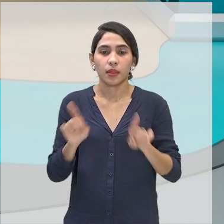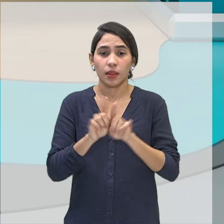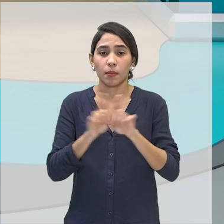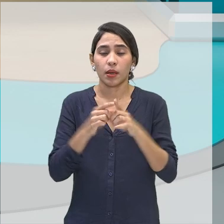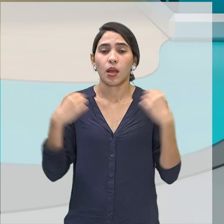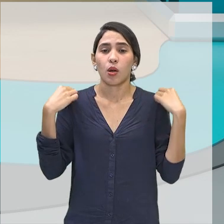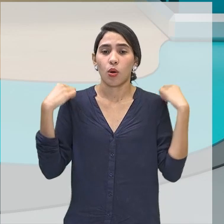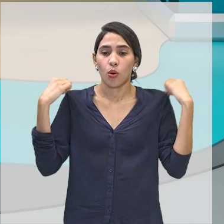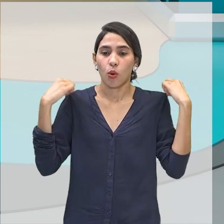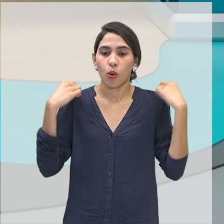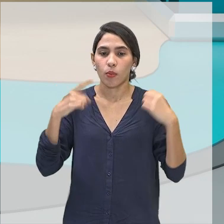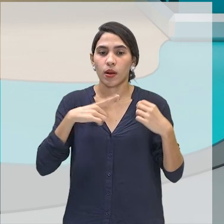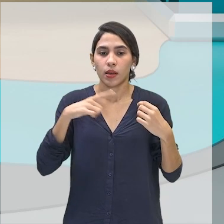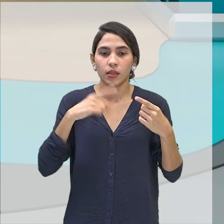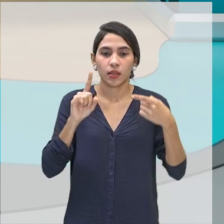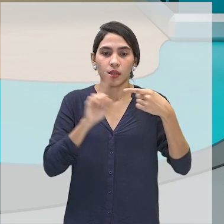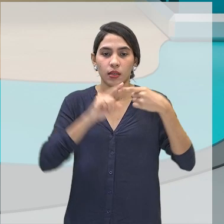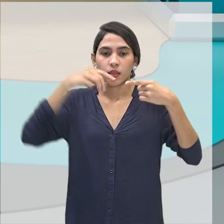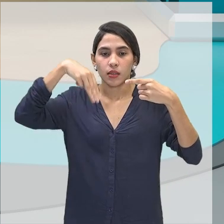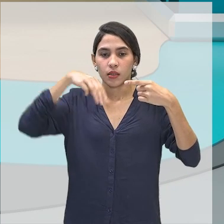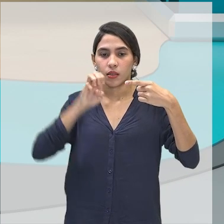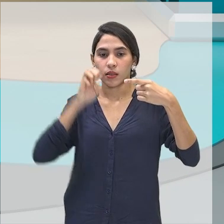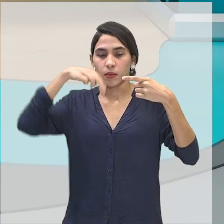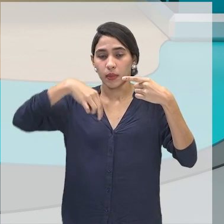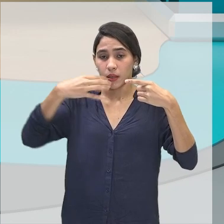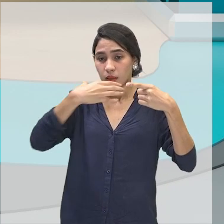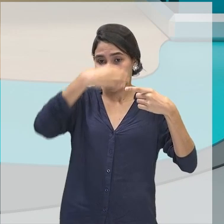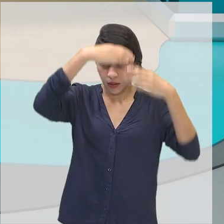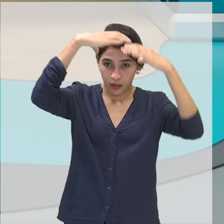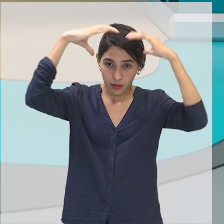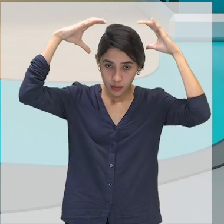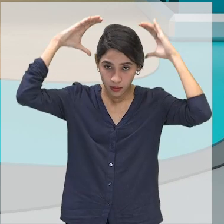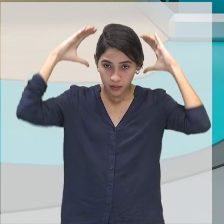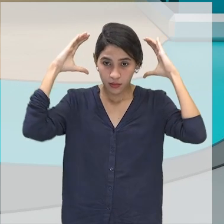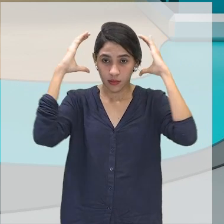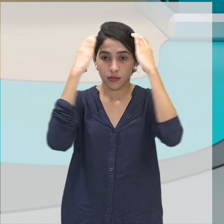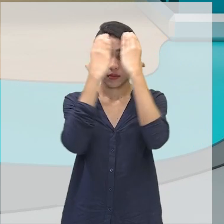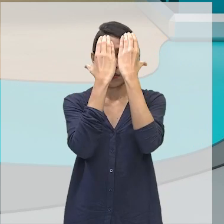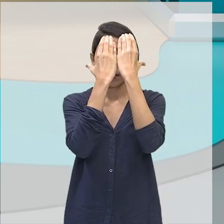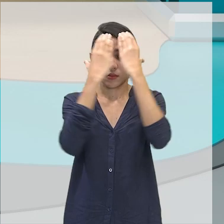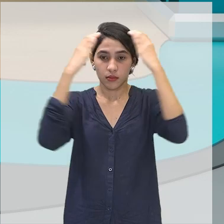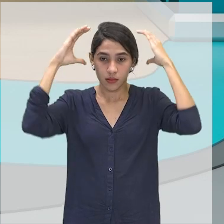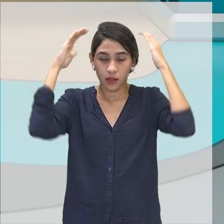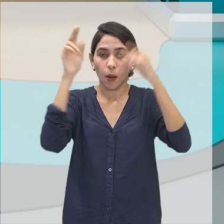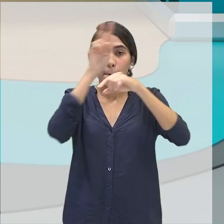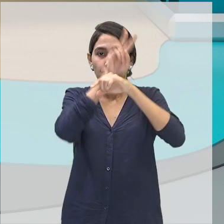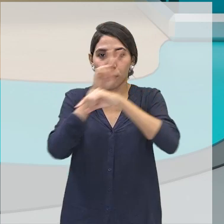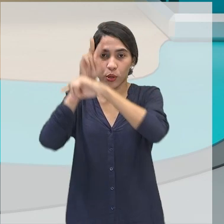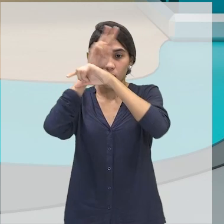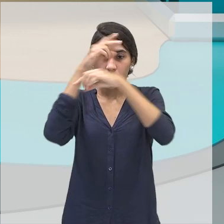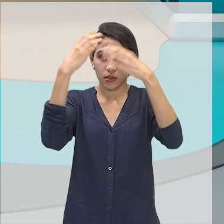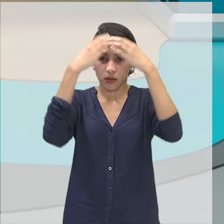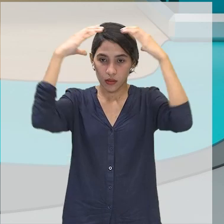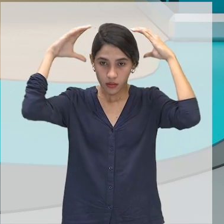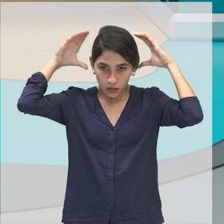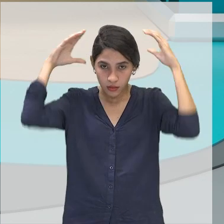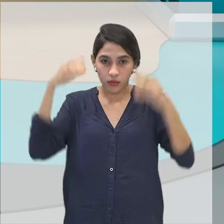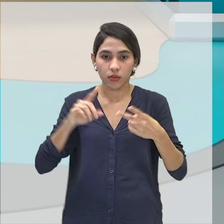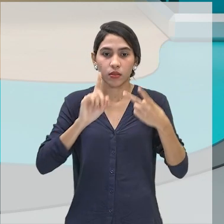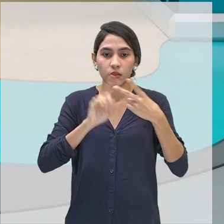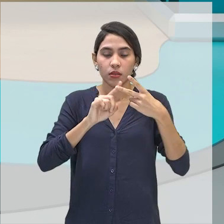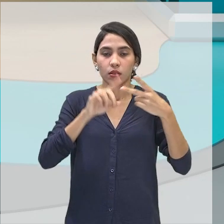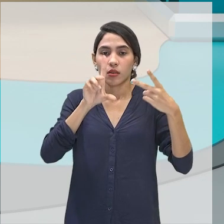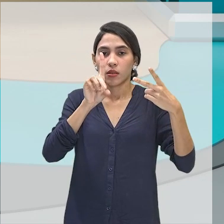ela é composta pelo men, que é o capacete, que é para proteger a cabeça. Nós temos o do, que